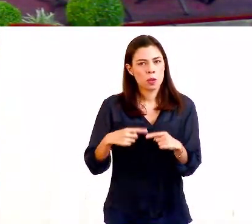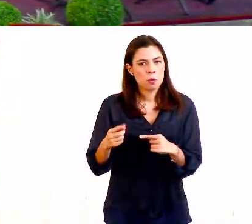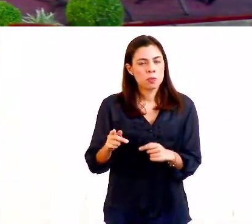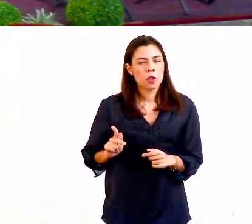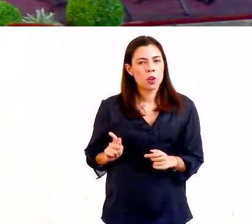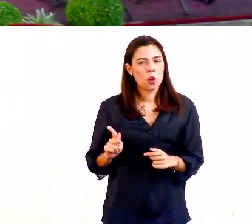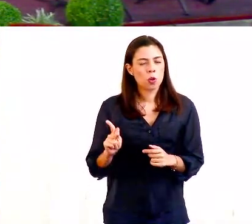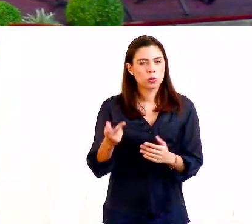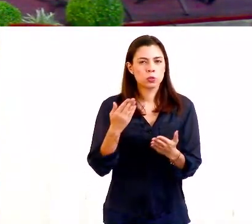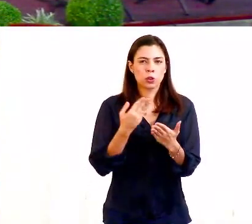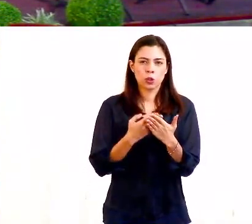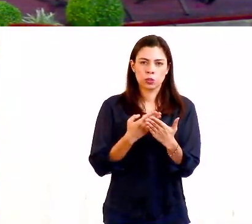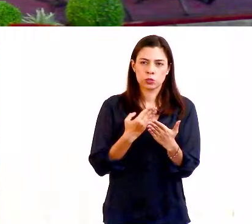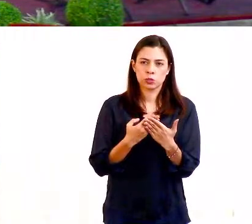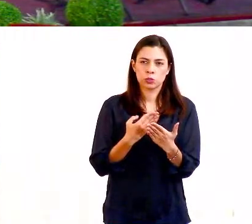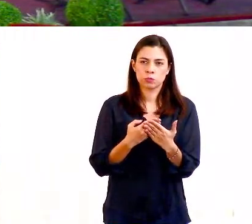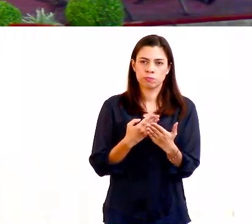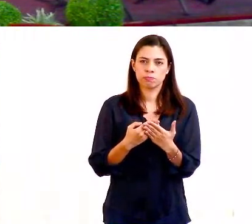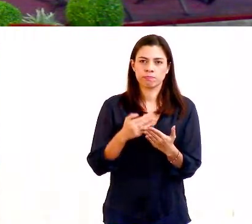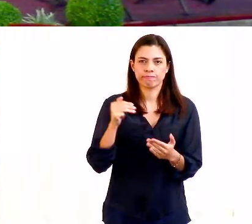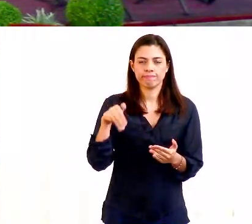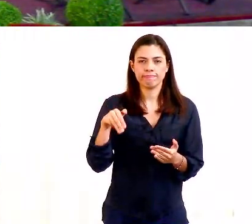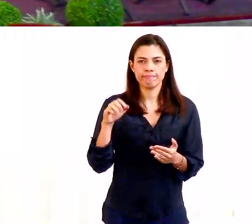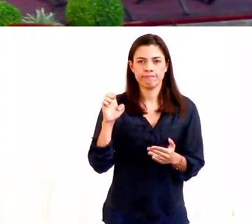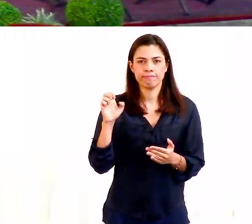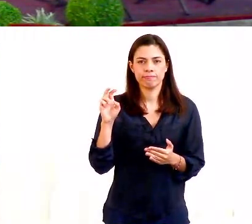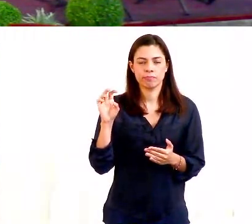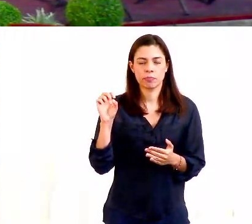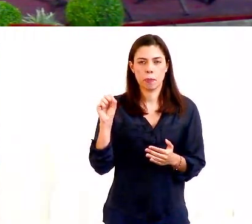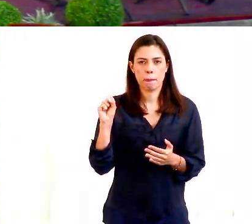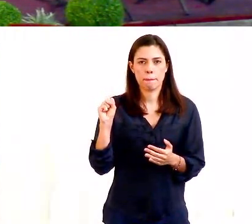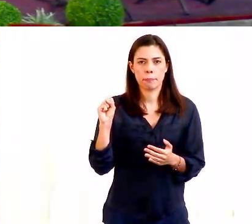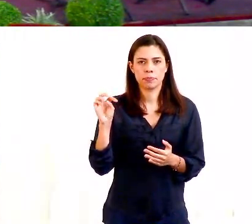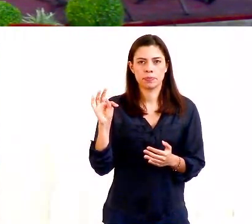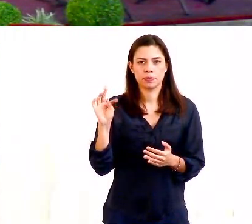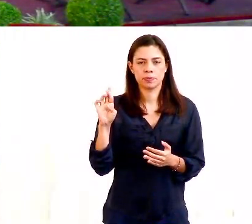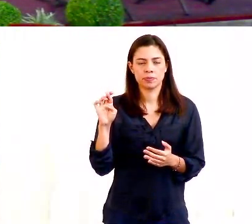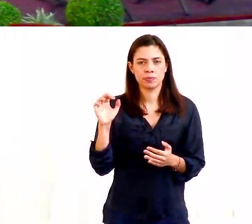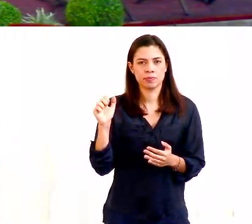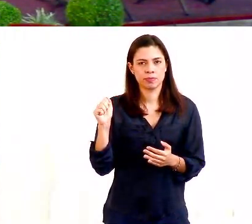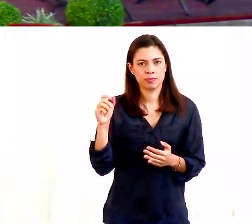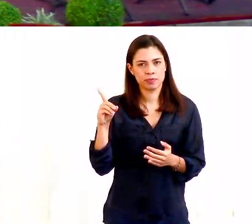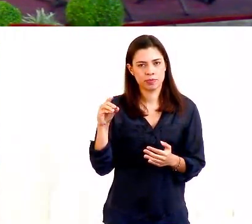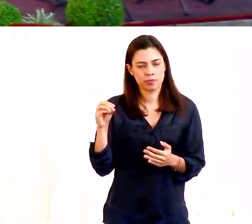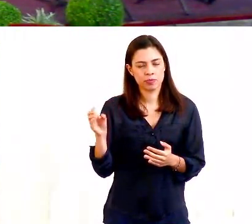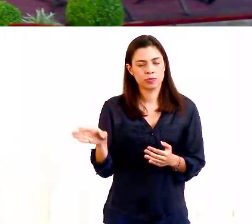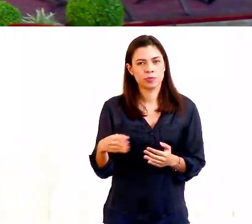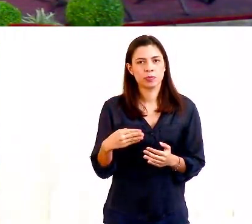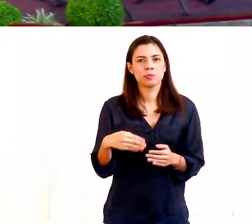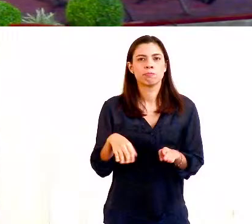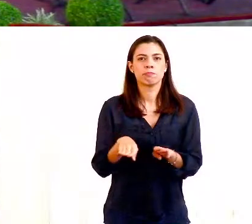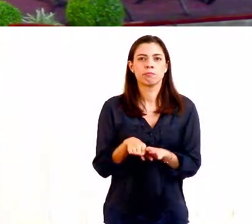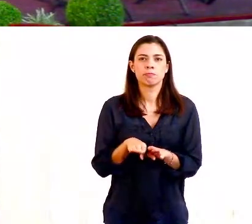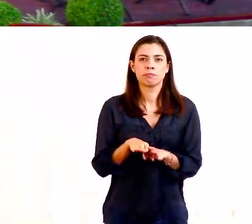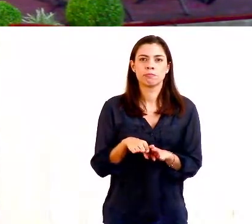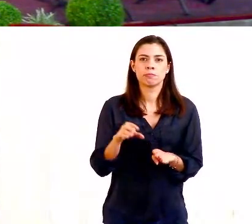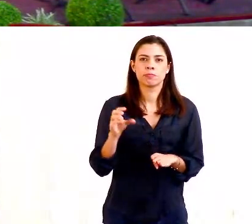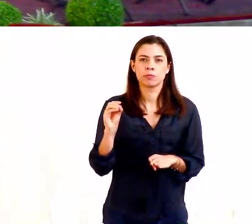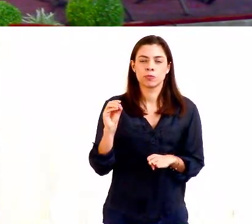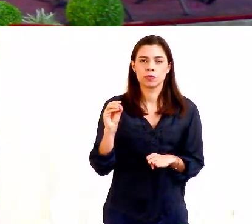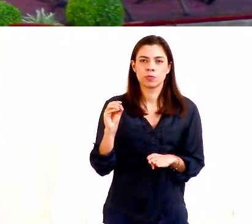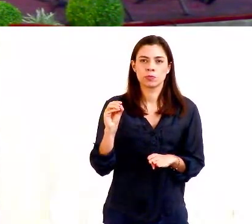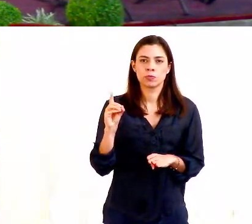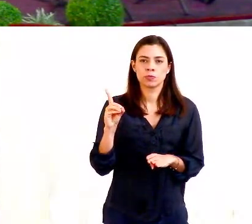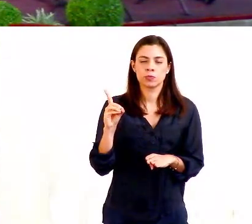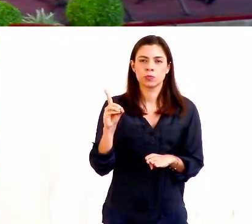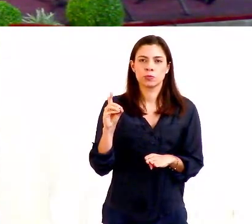de PhD na Universidade de Kampen, na Holanda. Fomos pastores juntos lá no Paraná, depois em Santo Amaro, fui auxiliar